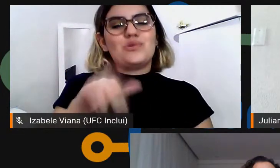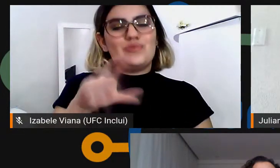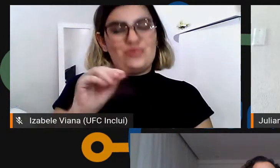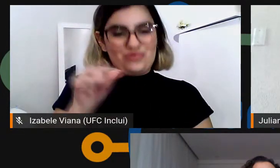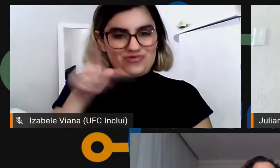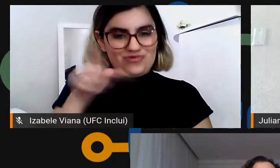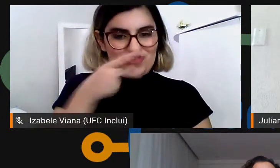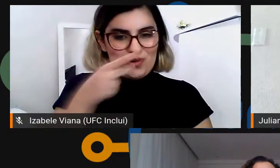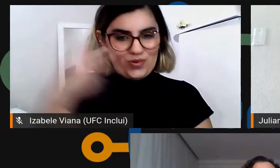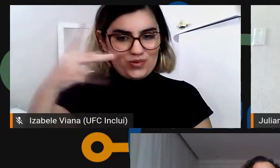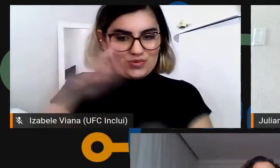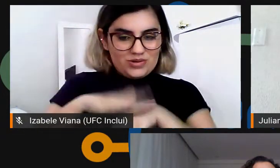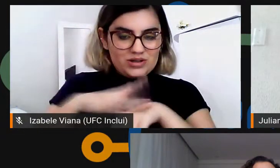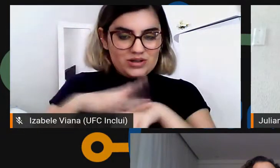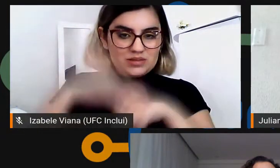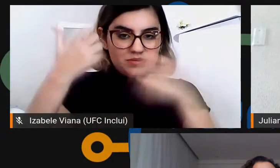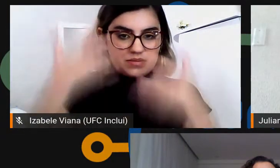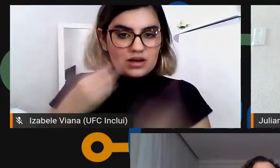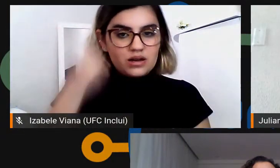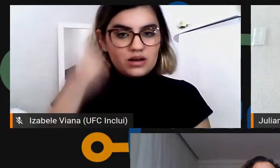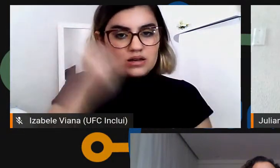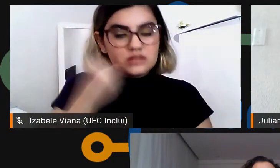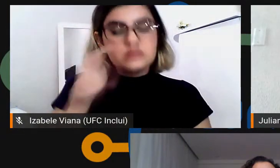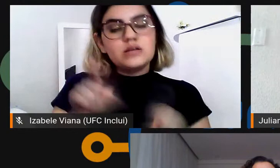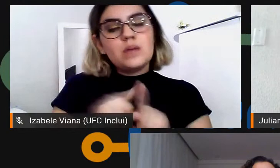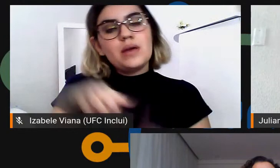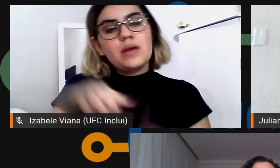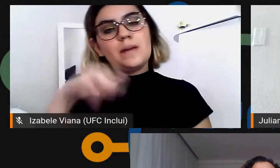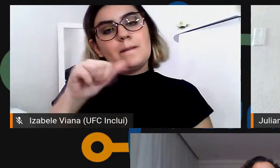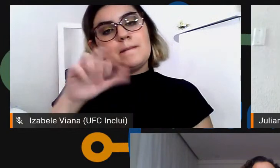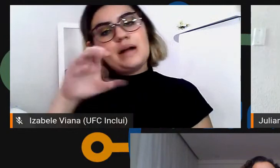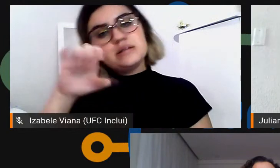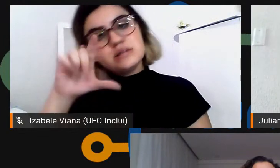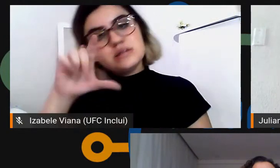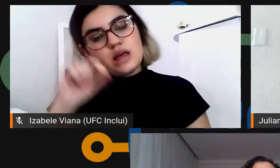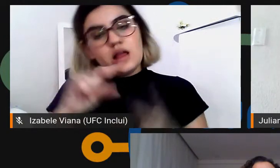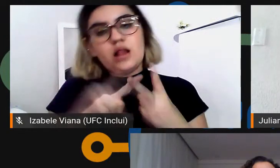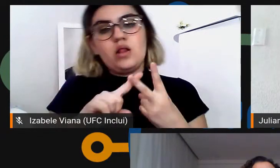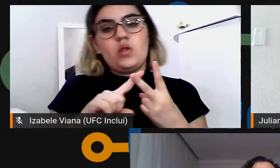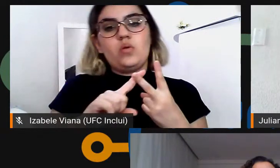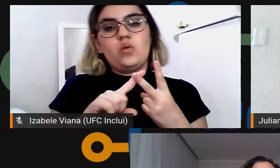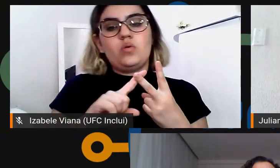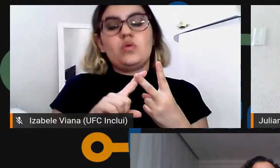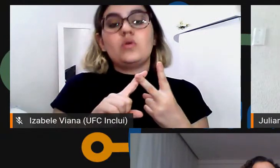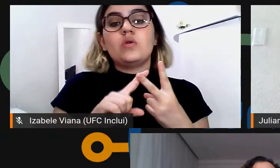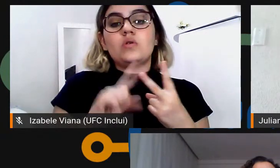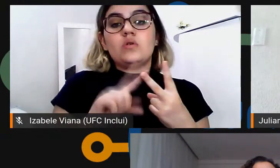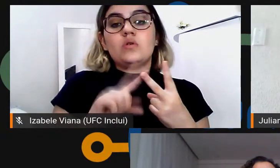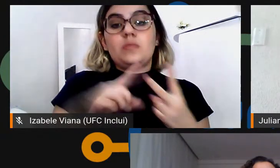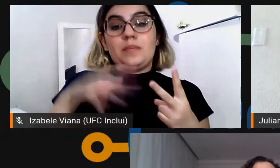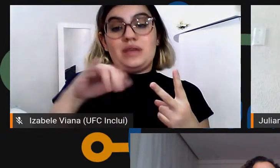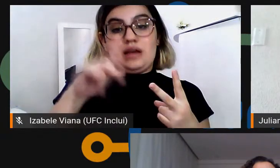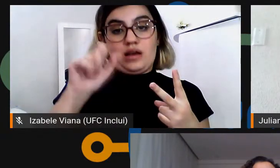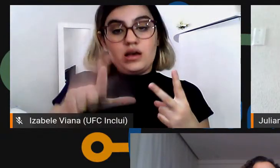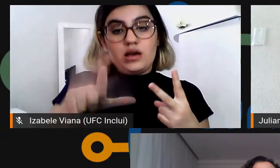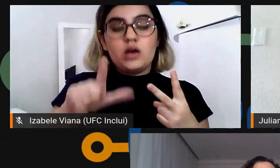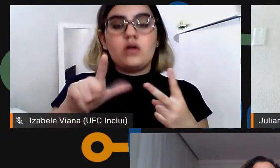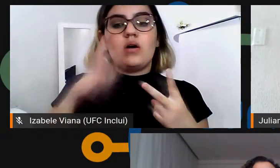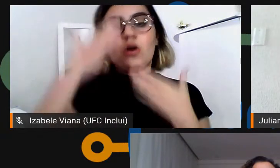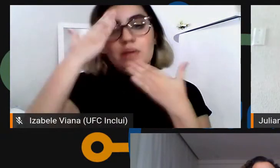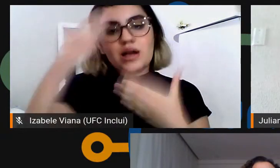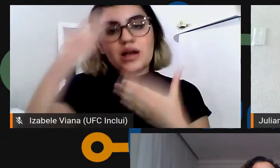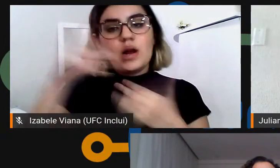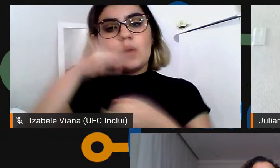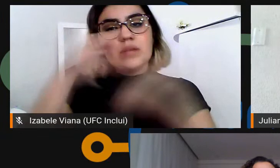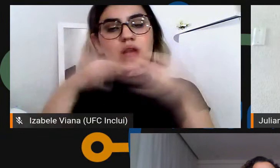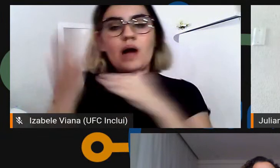aos queridos Marcelo Camelo e Misael Torres, a quem devemos muito por seus comentários e sugestões valiosas. E